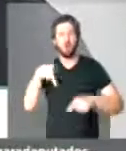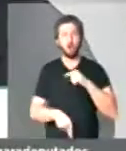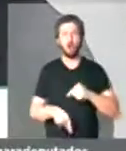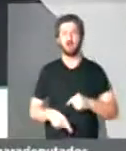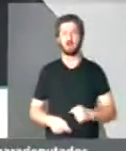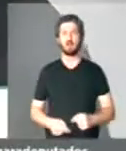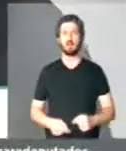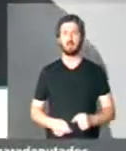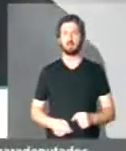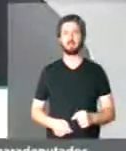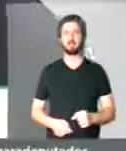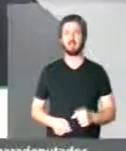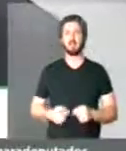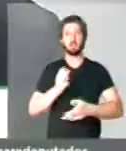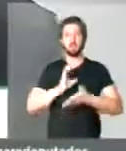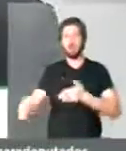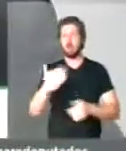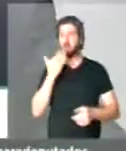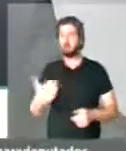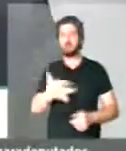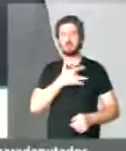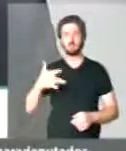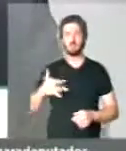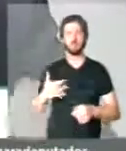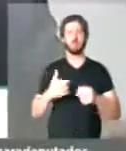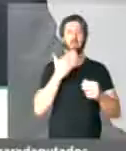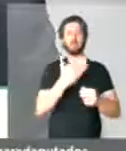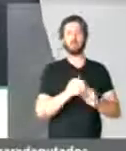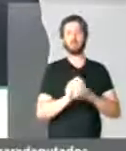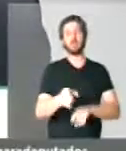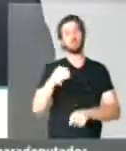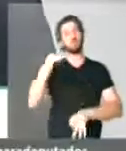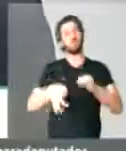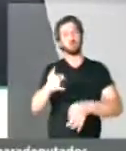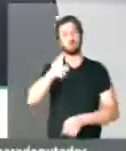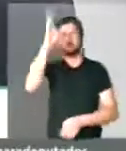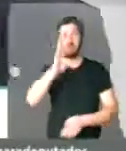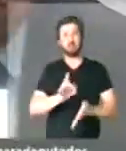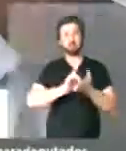cortando reverba para a educação e para a saúde. Isso não é justo e o Brasil repudia, senhor presidente.